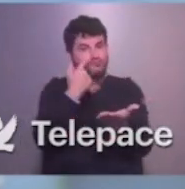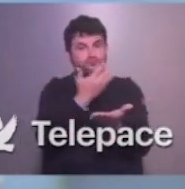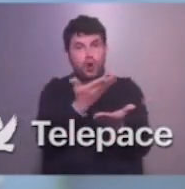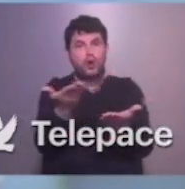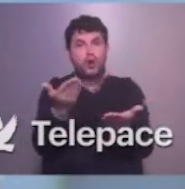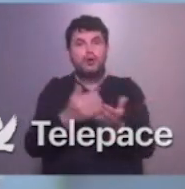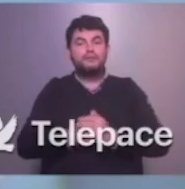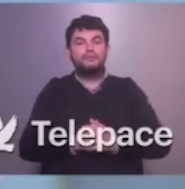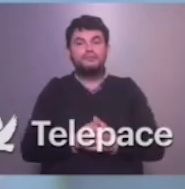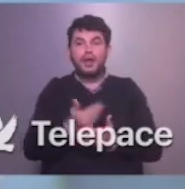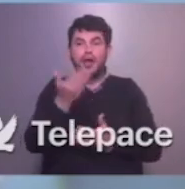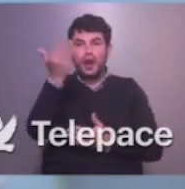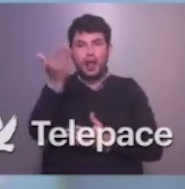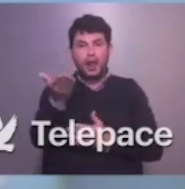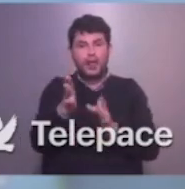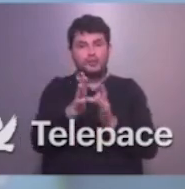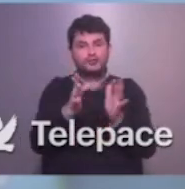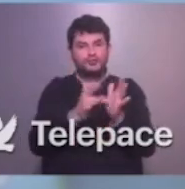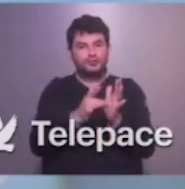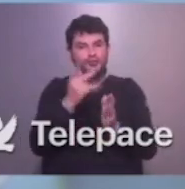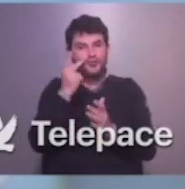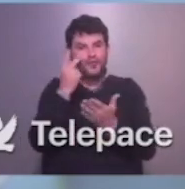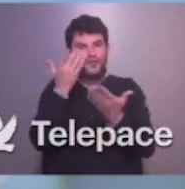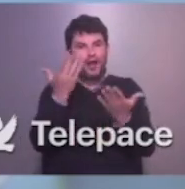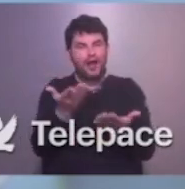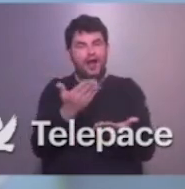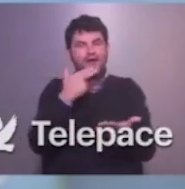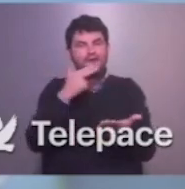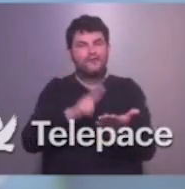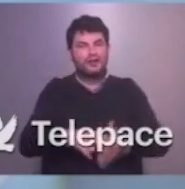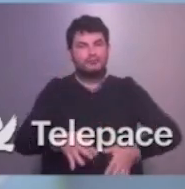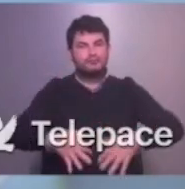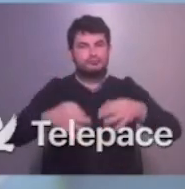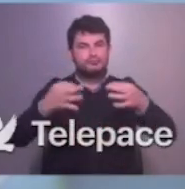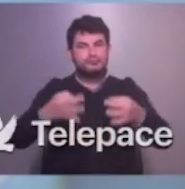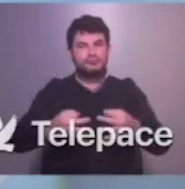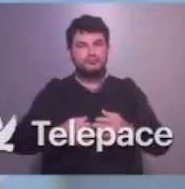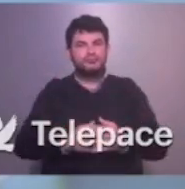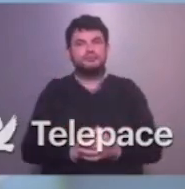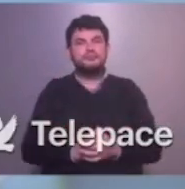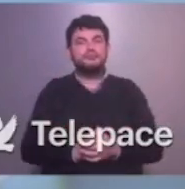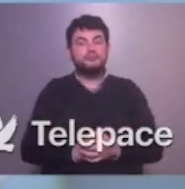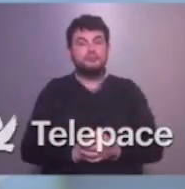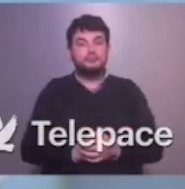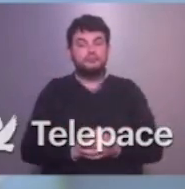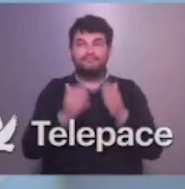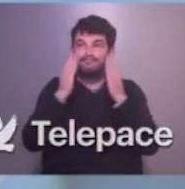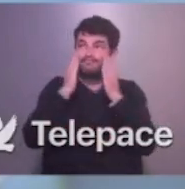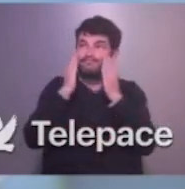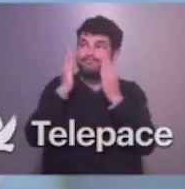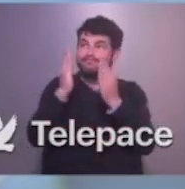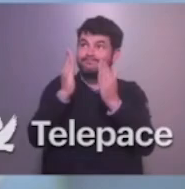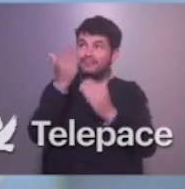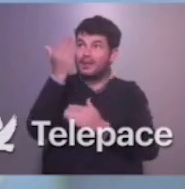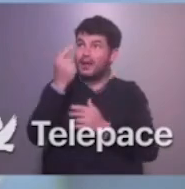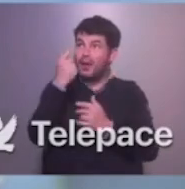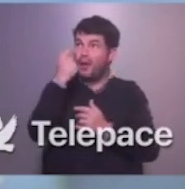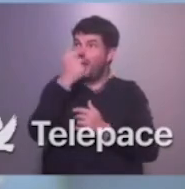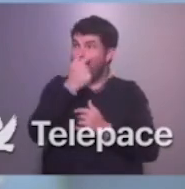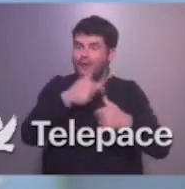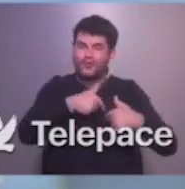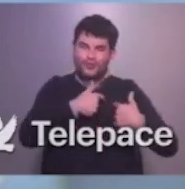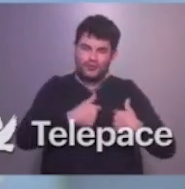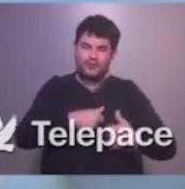una grazia, per avere quella pace con la quale si può continuare